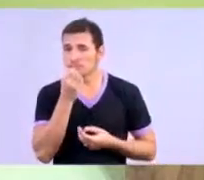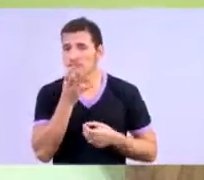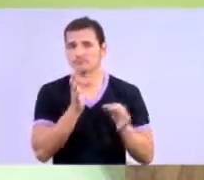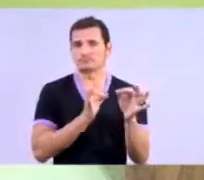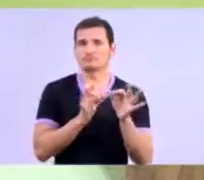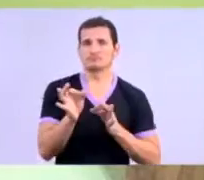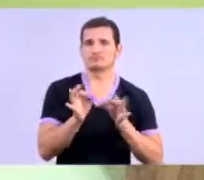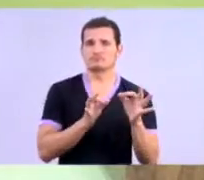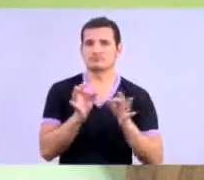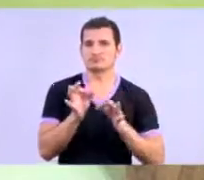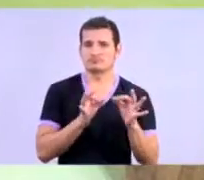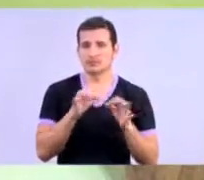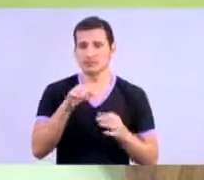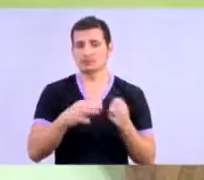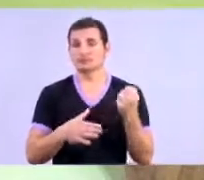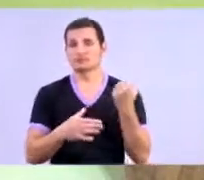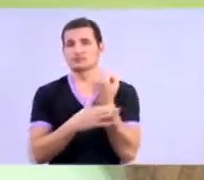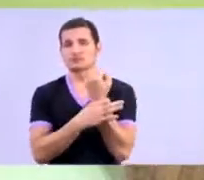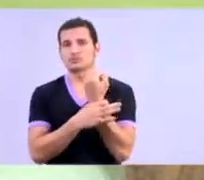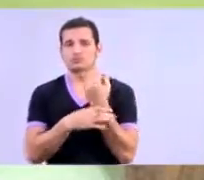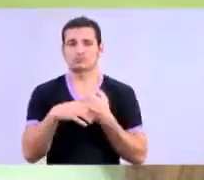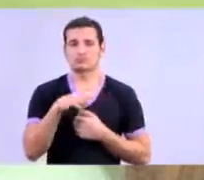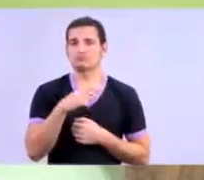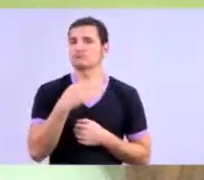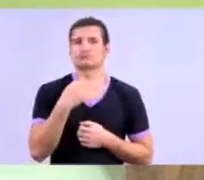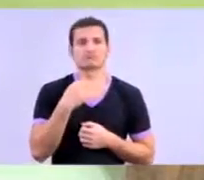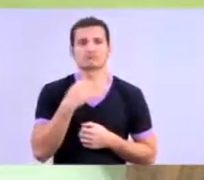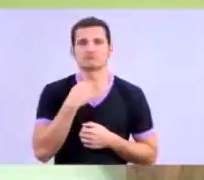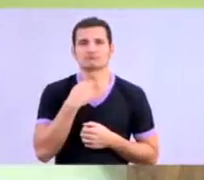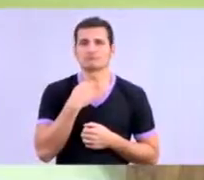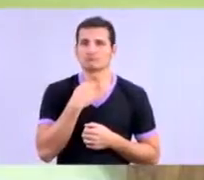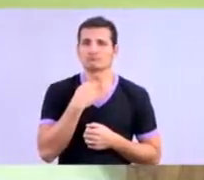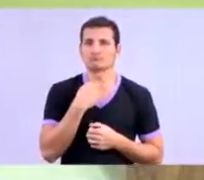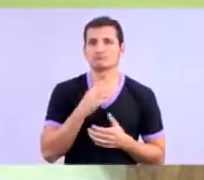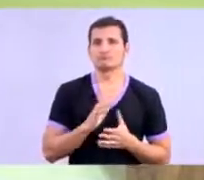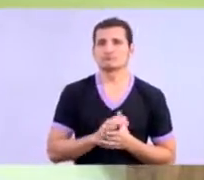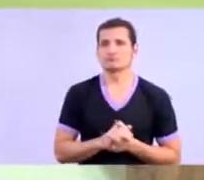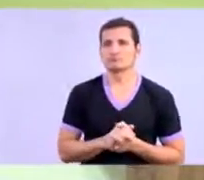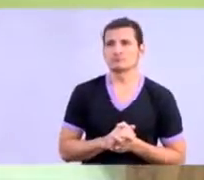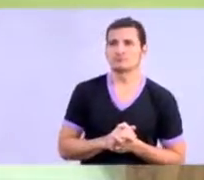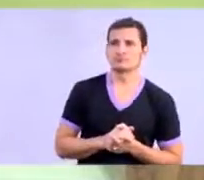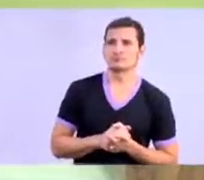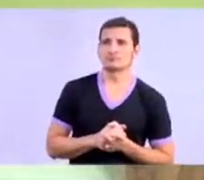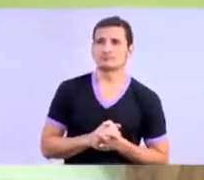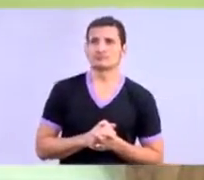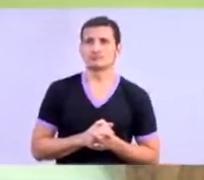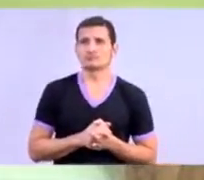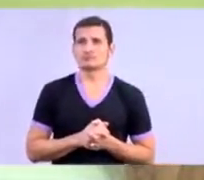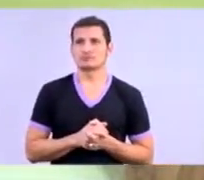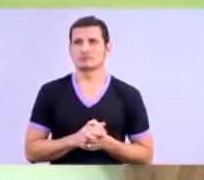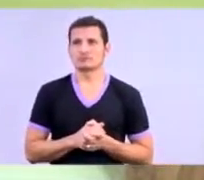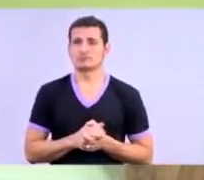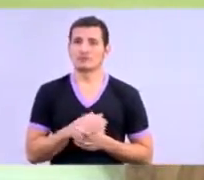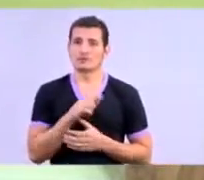planejada, ela não pode deixar de ter esses equipamentos que, no caso, seriam, ele chama de sempre a reserva,